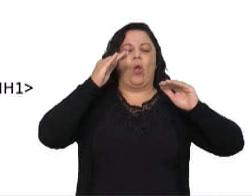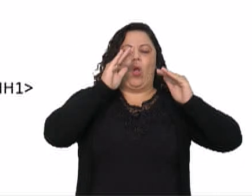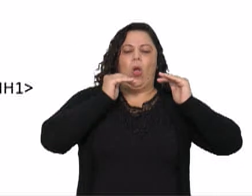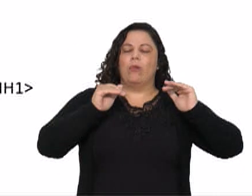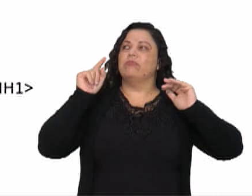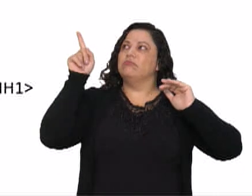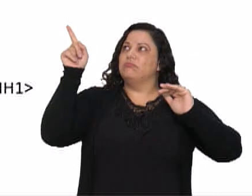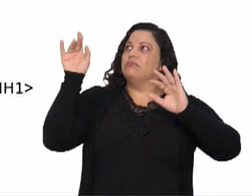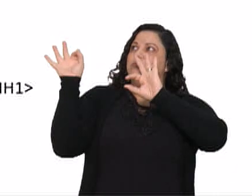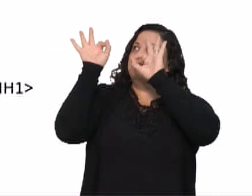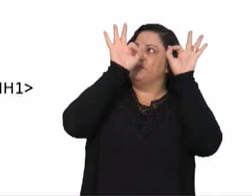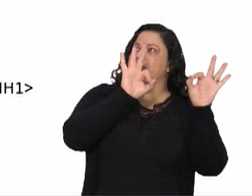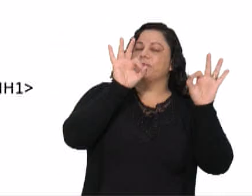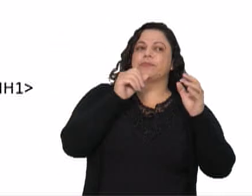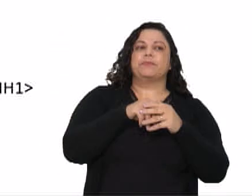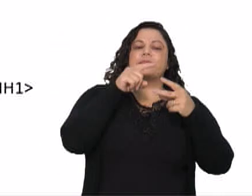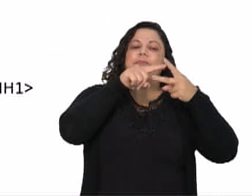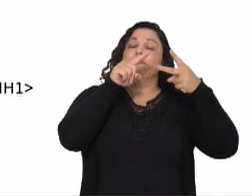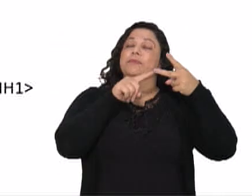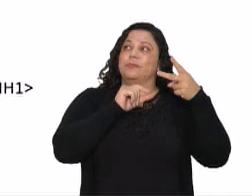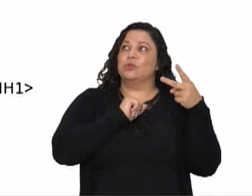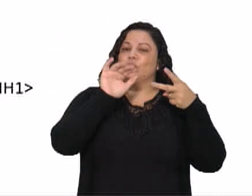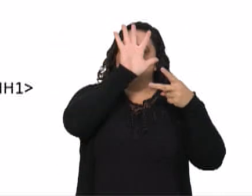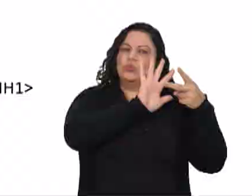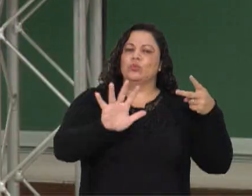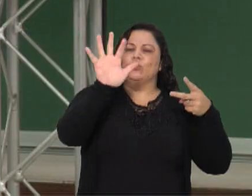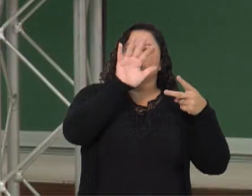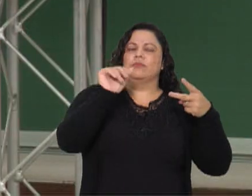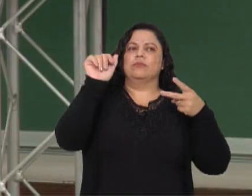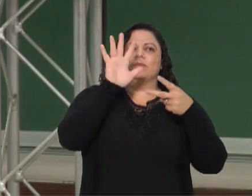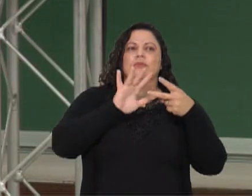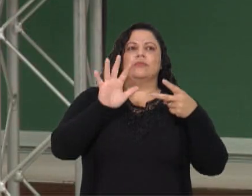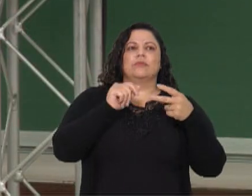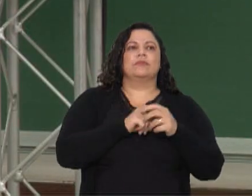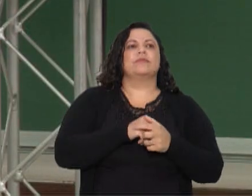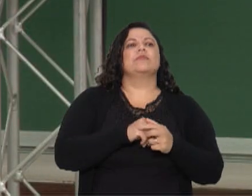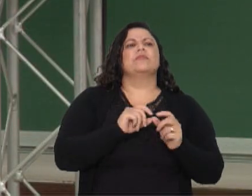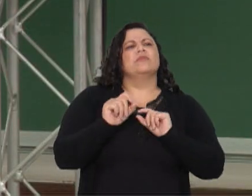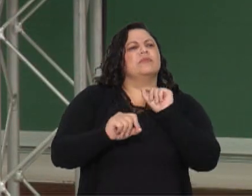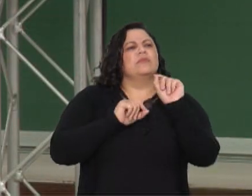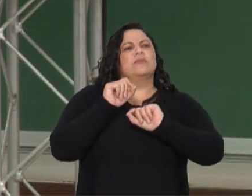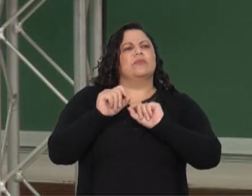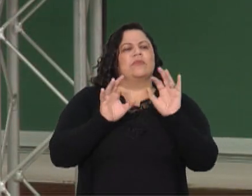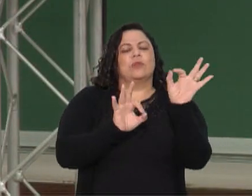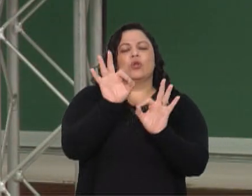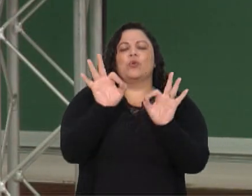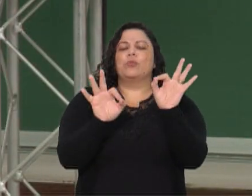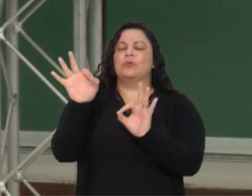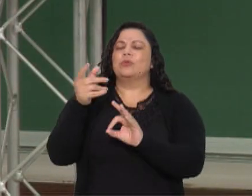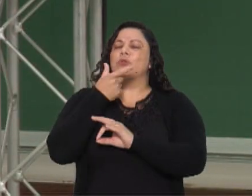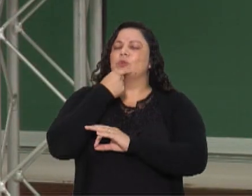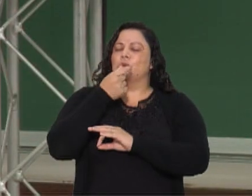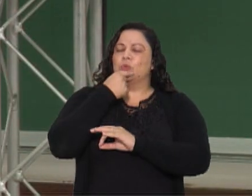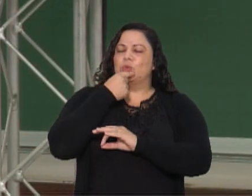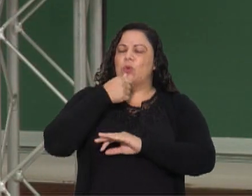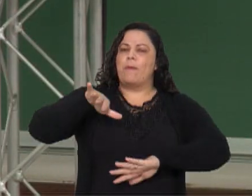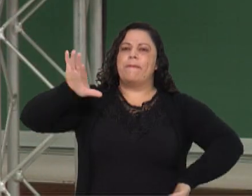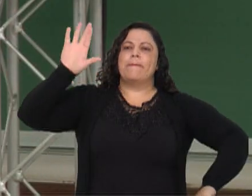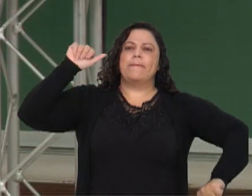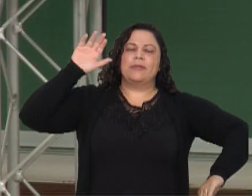só, trouxe aqui mais duas imagens, um pouquinho mais de perto, das duas pontas do Museu do Amanhã. Projeto do arquiteto espanhol